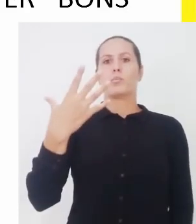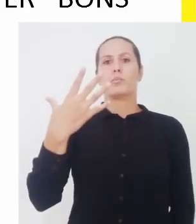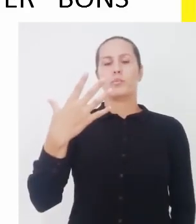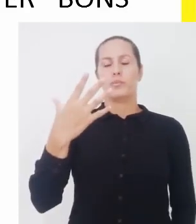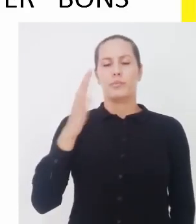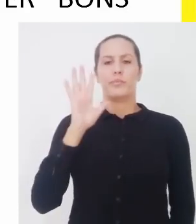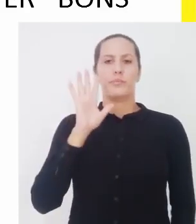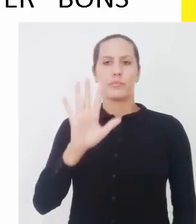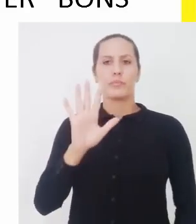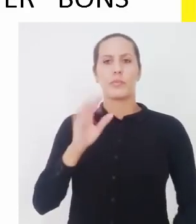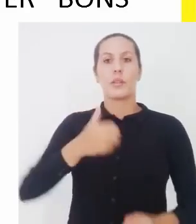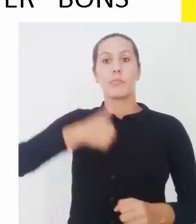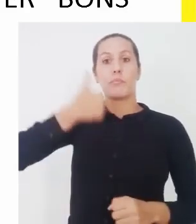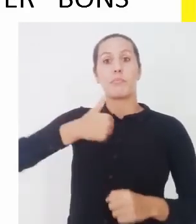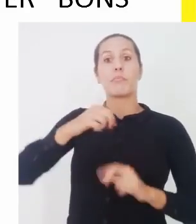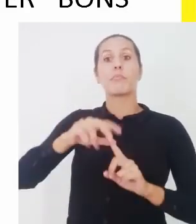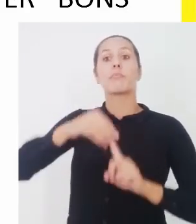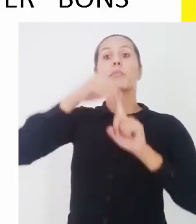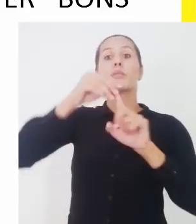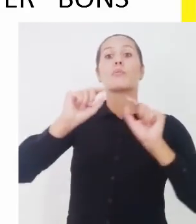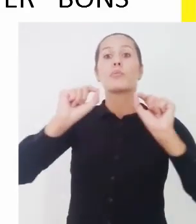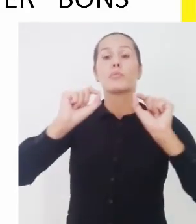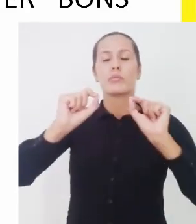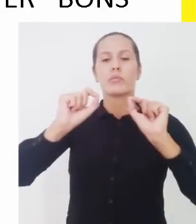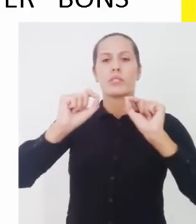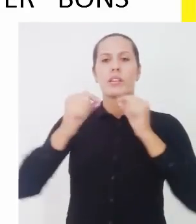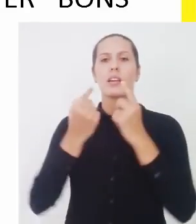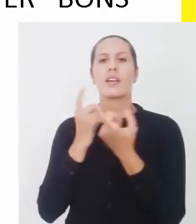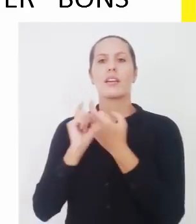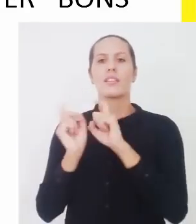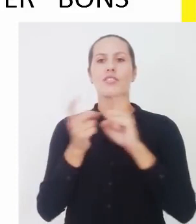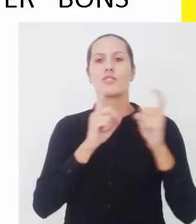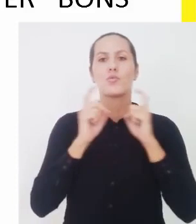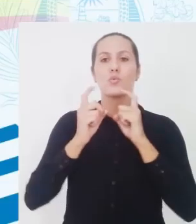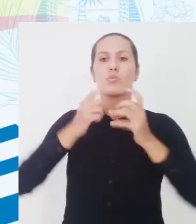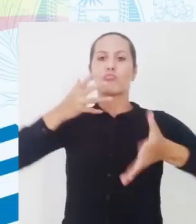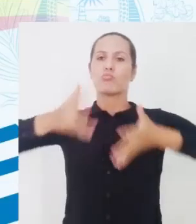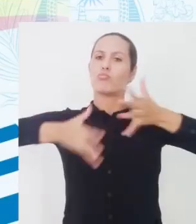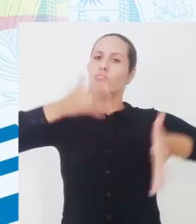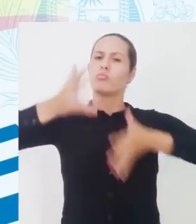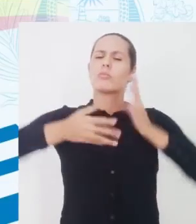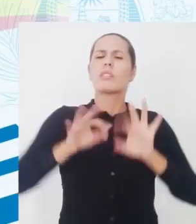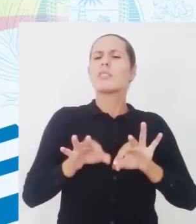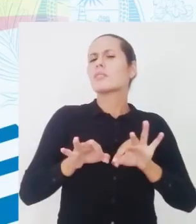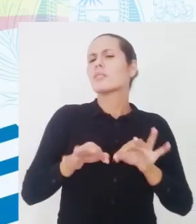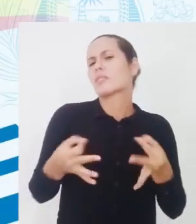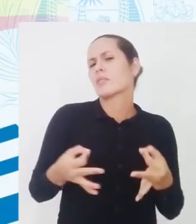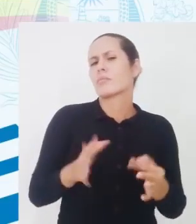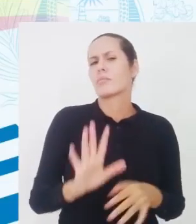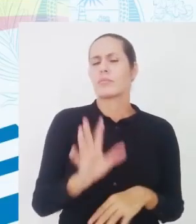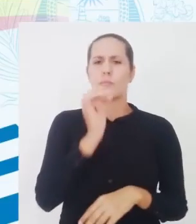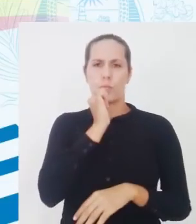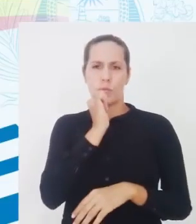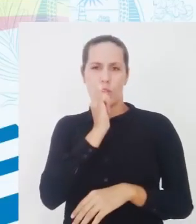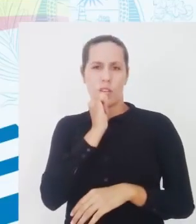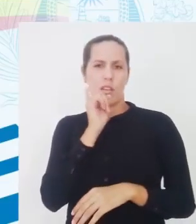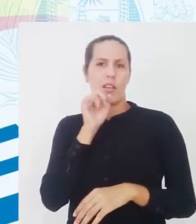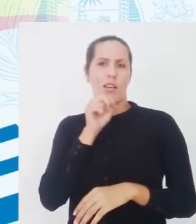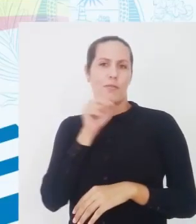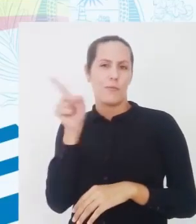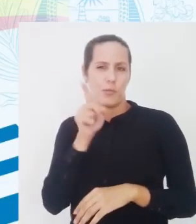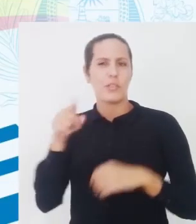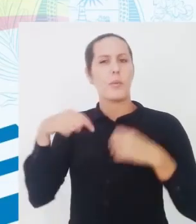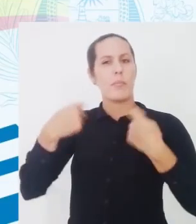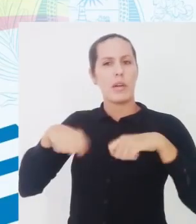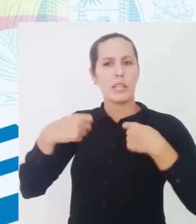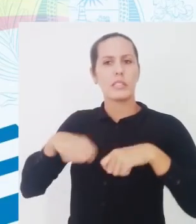mesmo ponto de vista que você, é essencial que você tenha bons argumentos. Acima de tudo, é essencial que você tenha bons